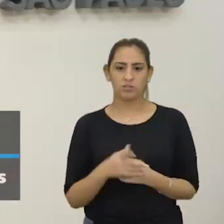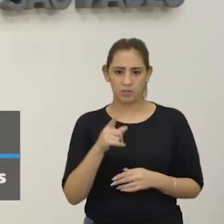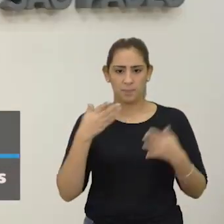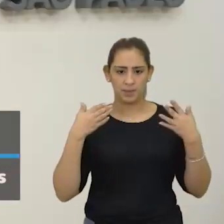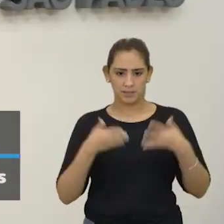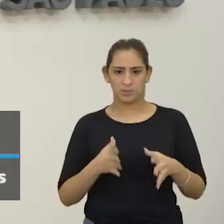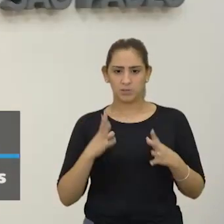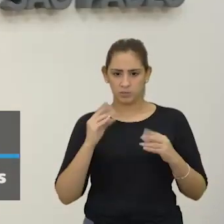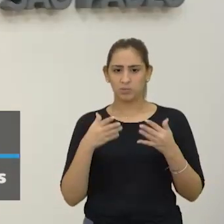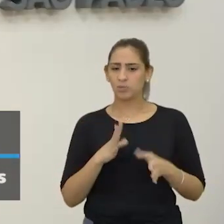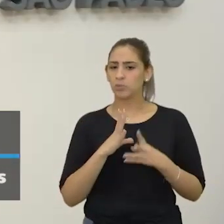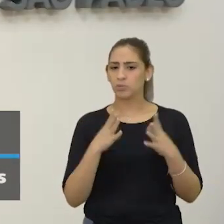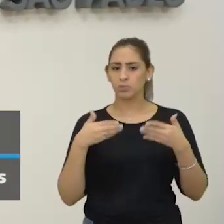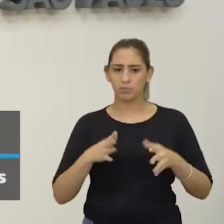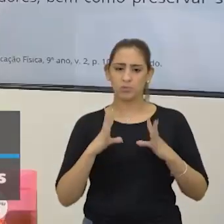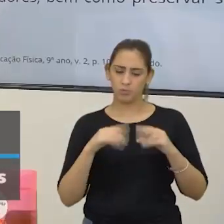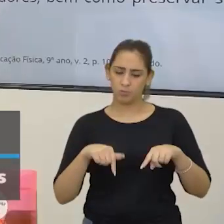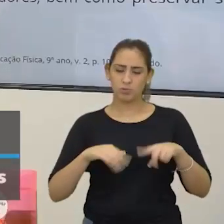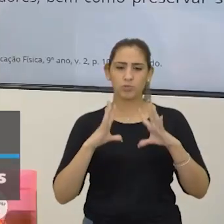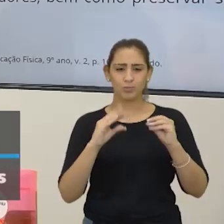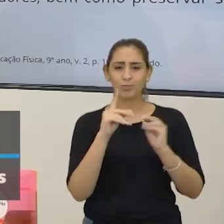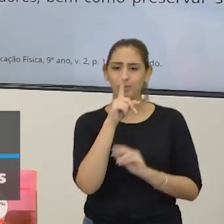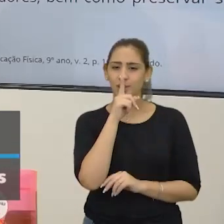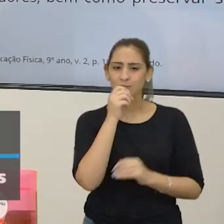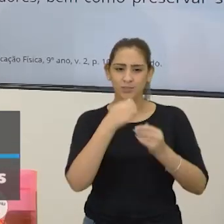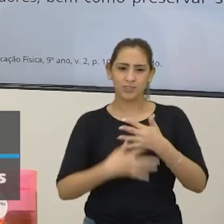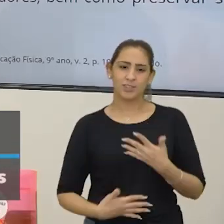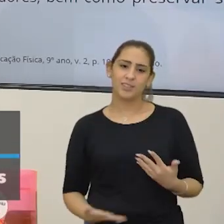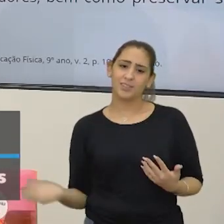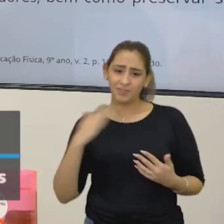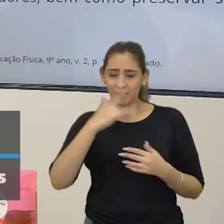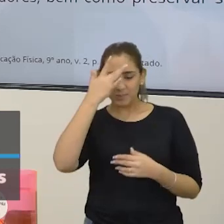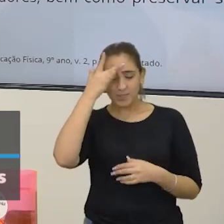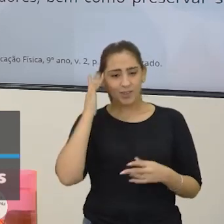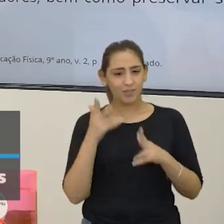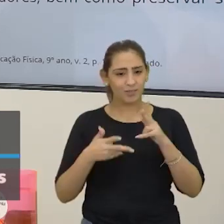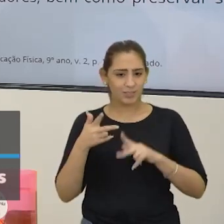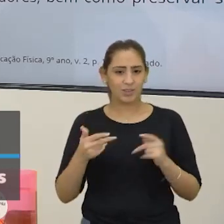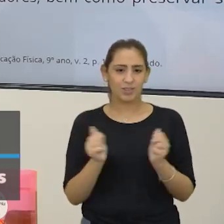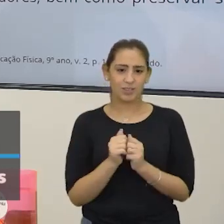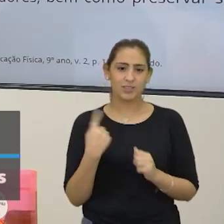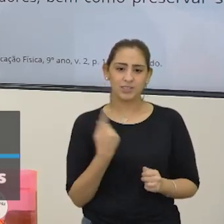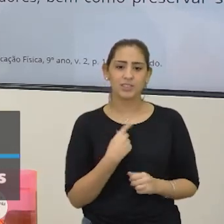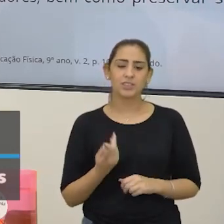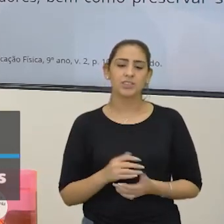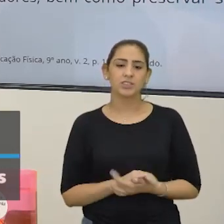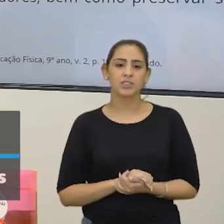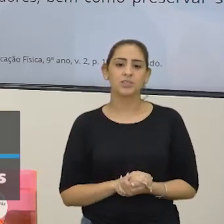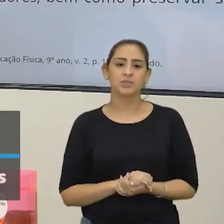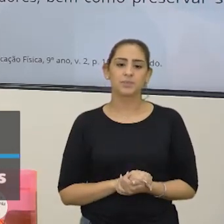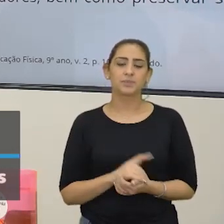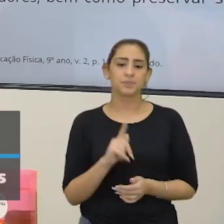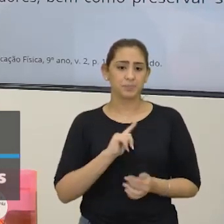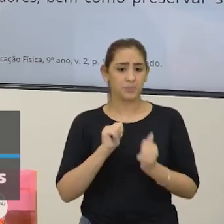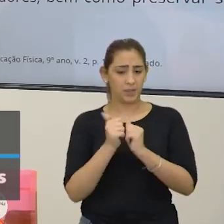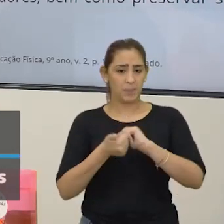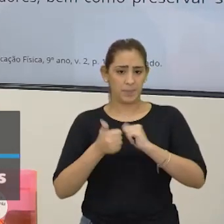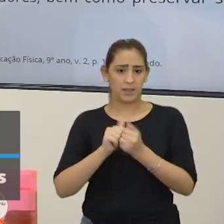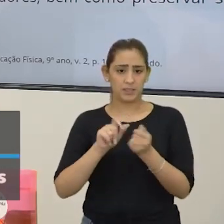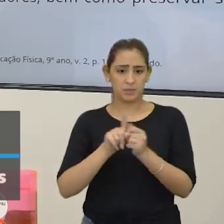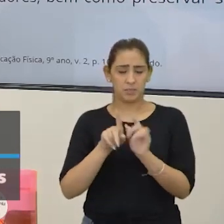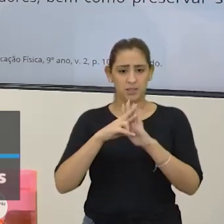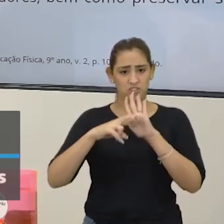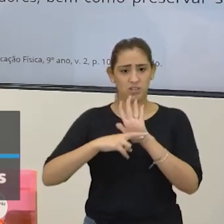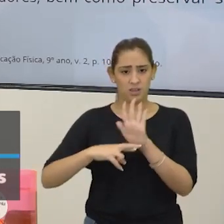Não, mas todo mundo quietinho. Ô, gente, vem com a gente. Então, vamos lá. E aí existem as adaptações às